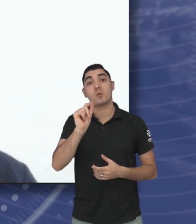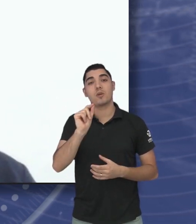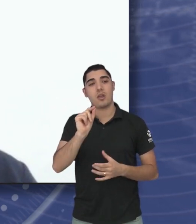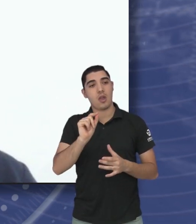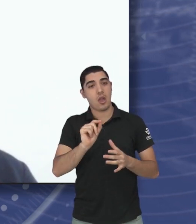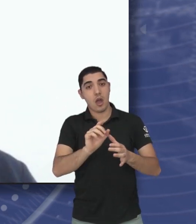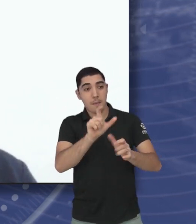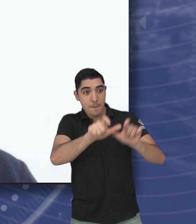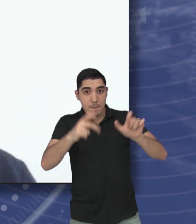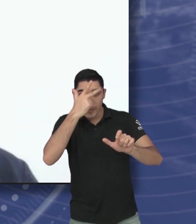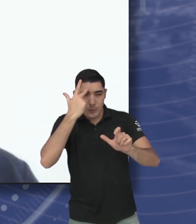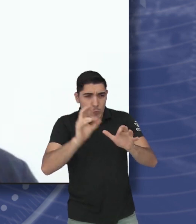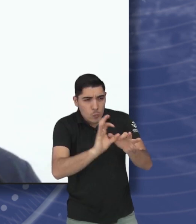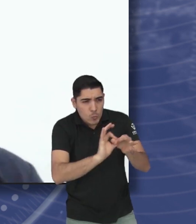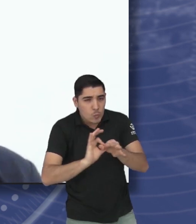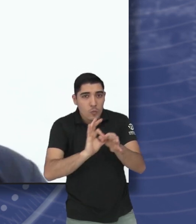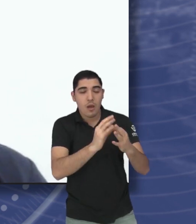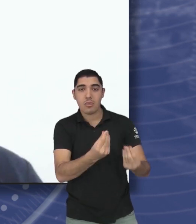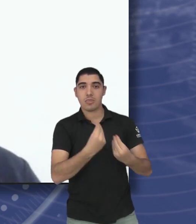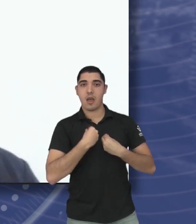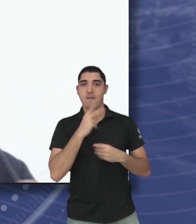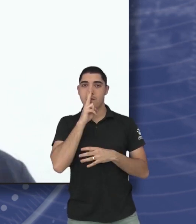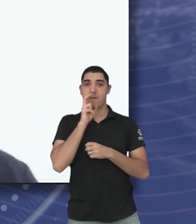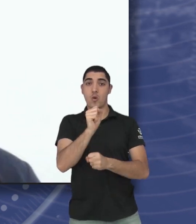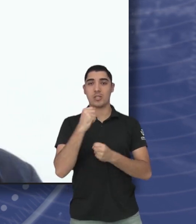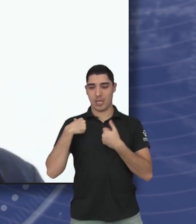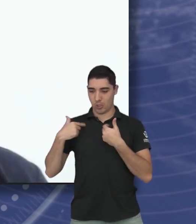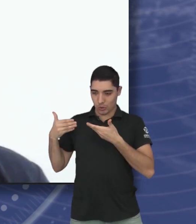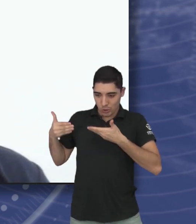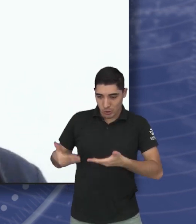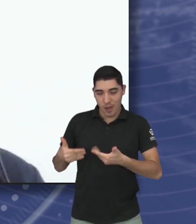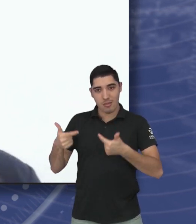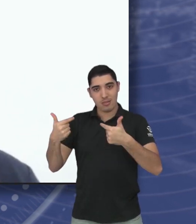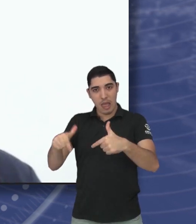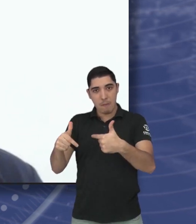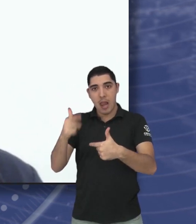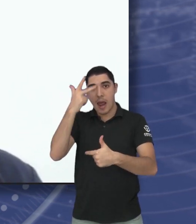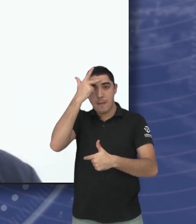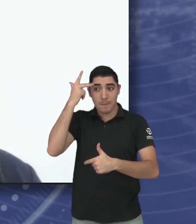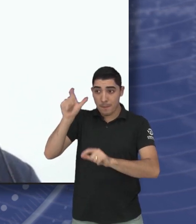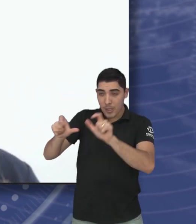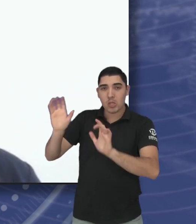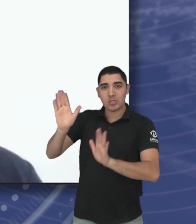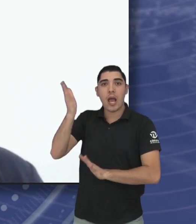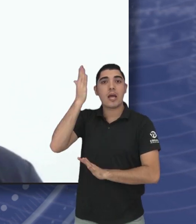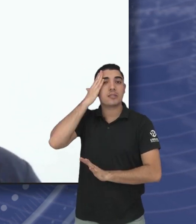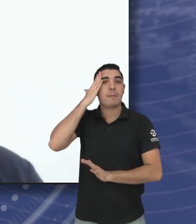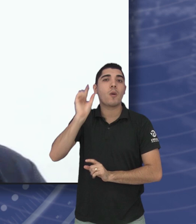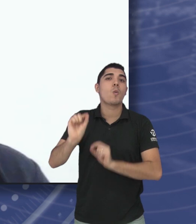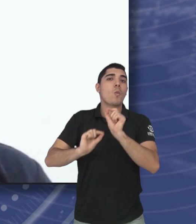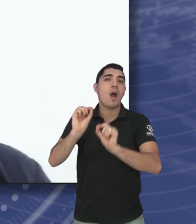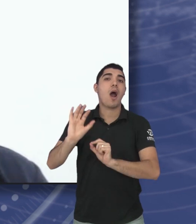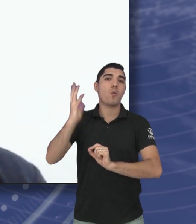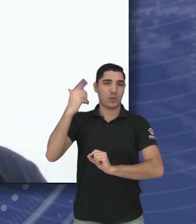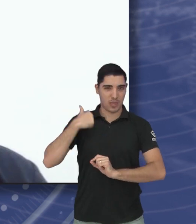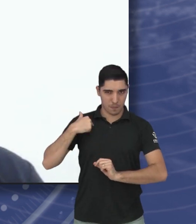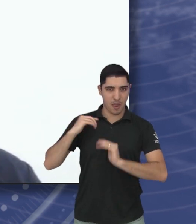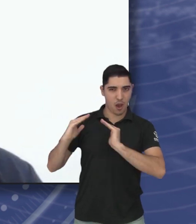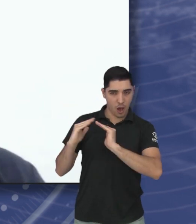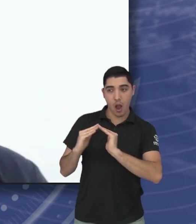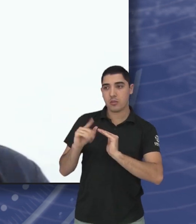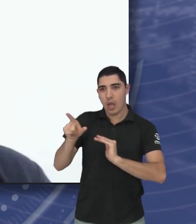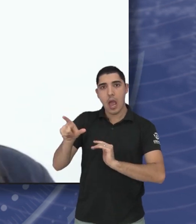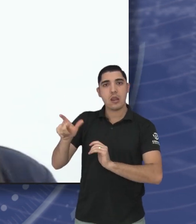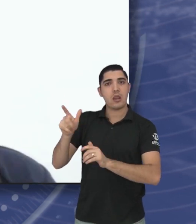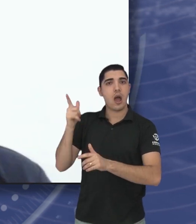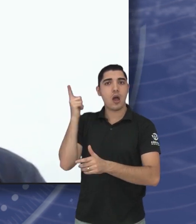a força, a união fez a força mesmo. Eu chegar no trabalho, o pessoal do trabalho saber o que estava acontecendo, fizeram